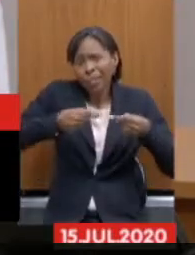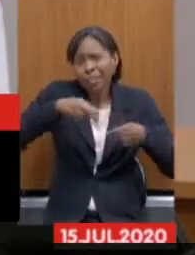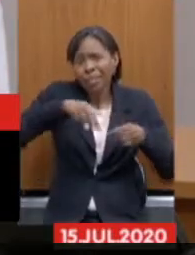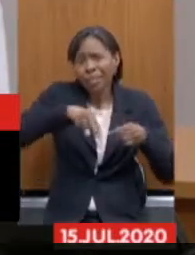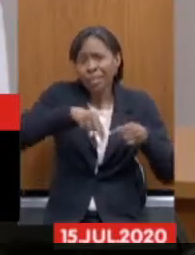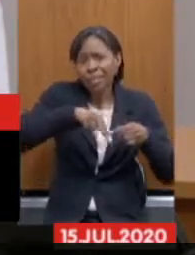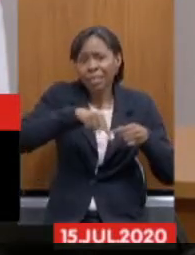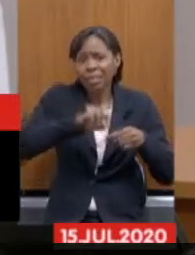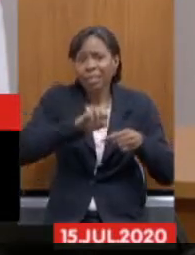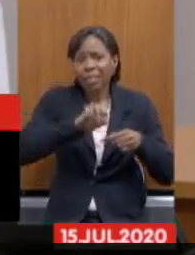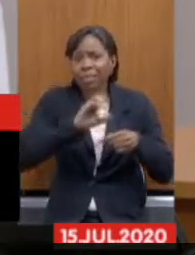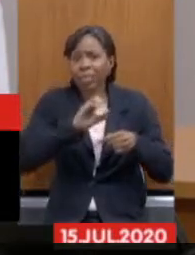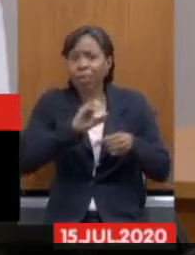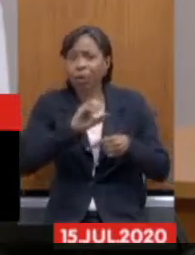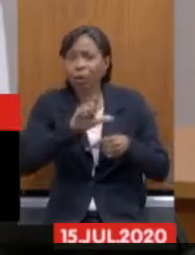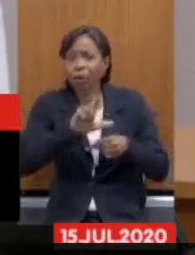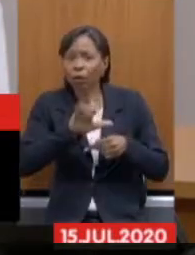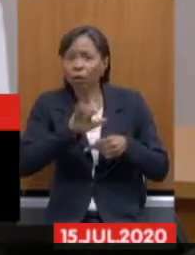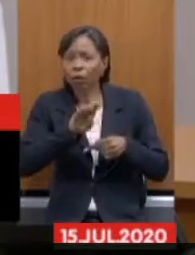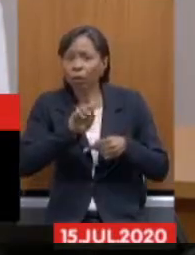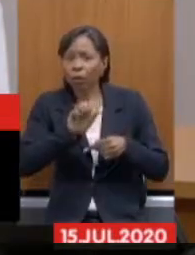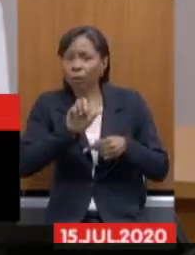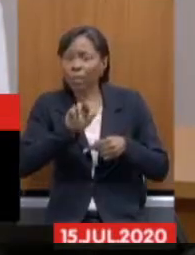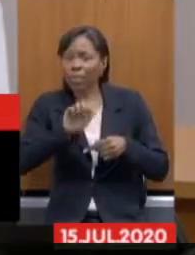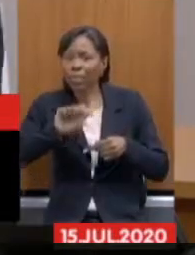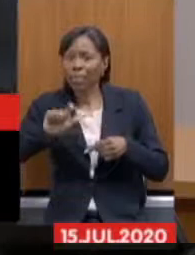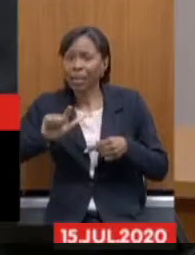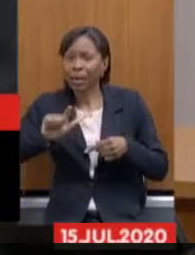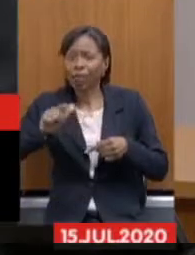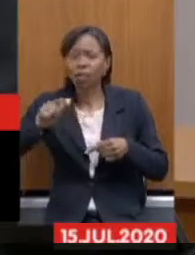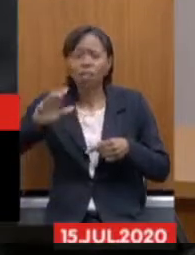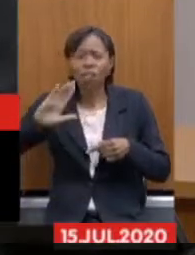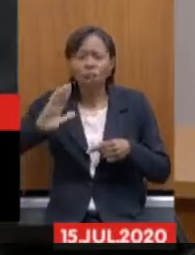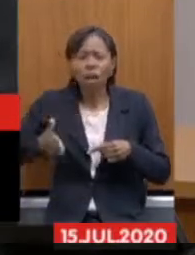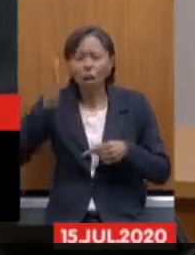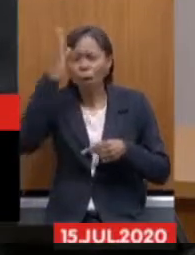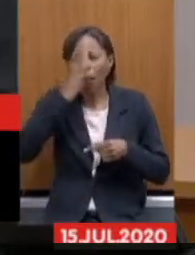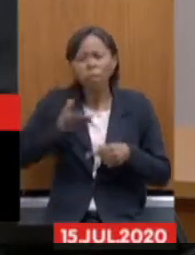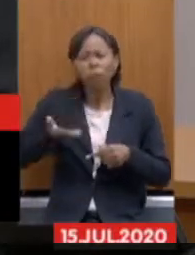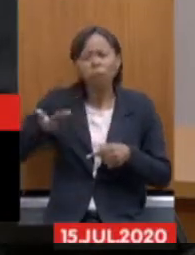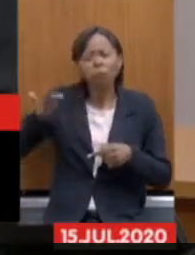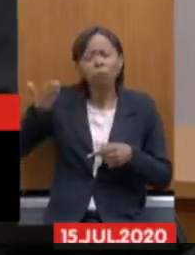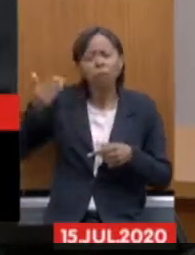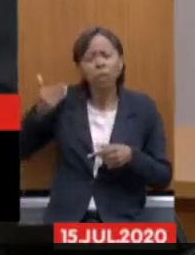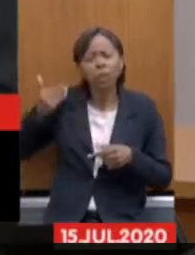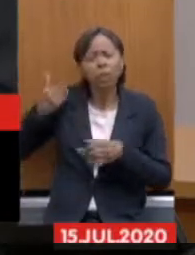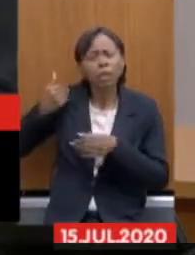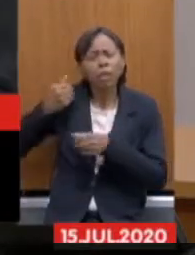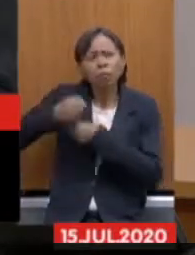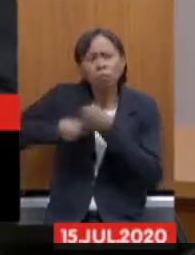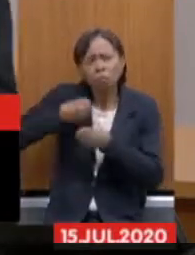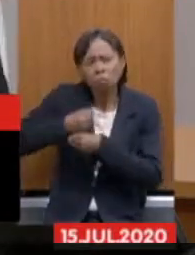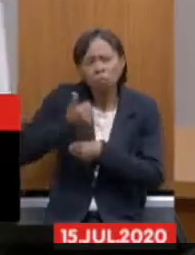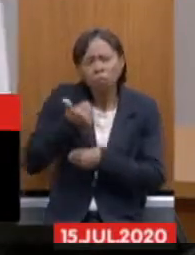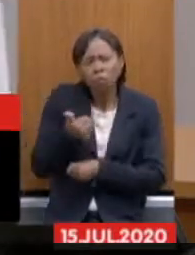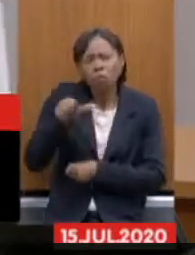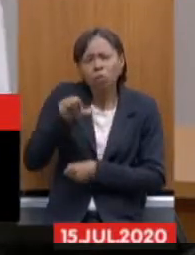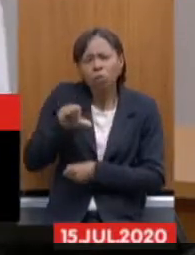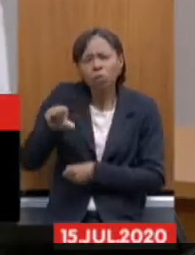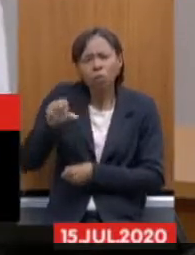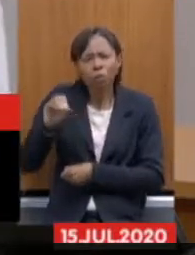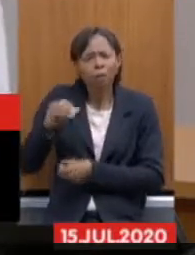que vem curso no brasil desde a década de 1990 ou seja